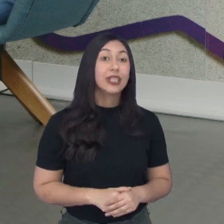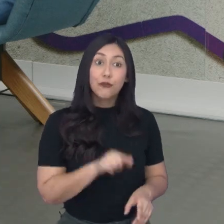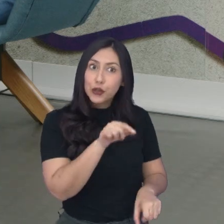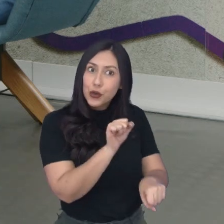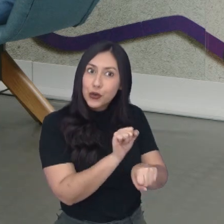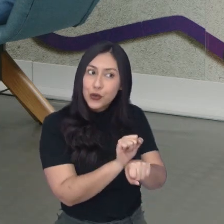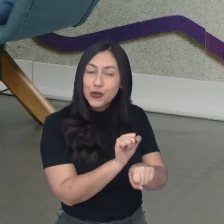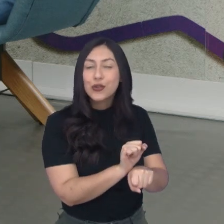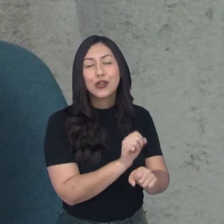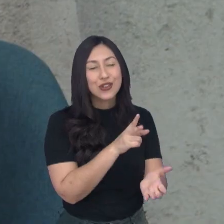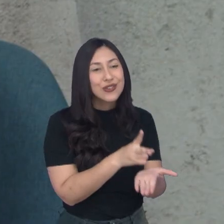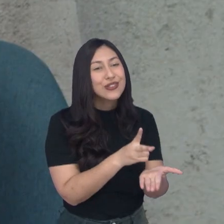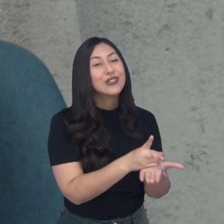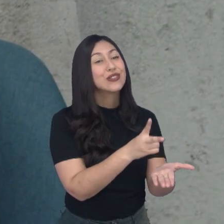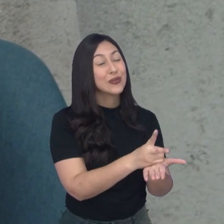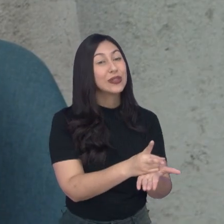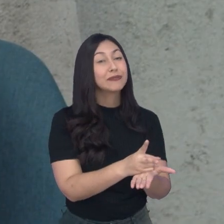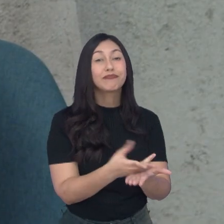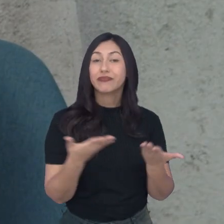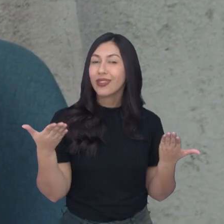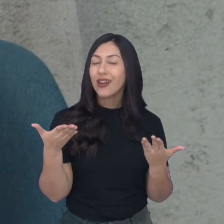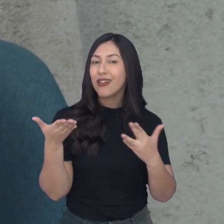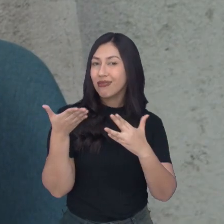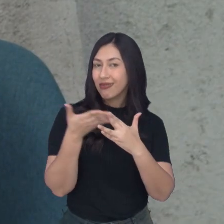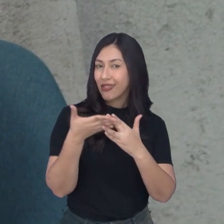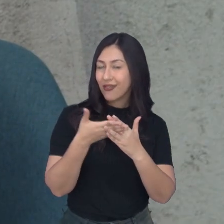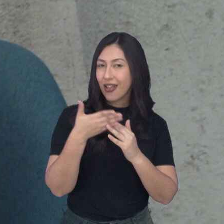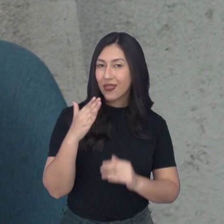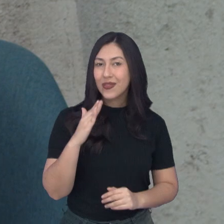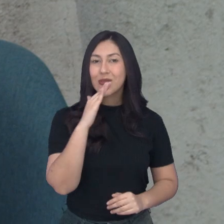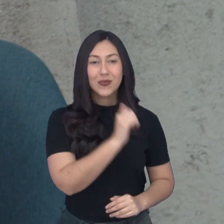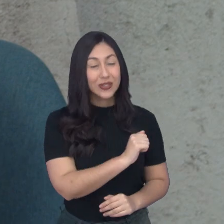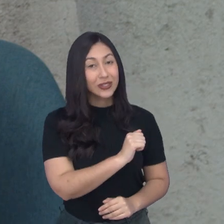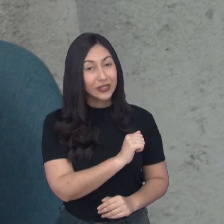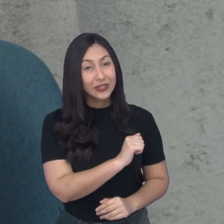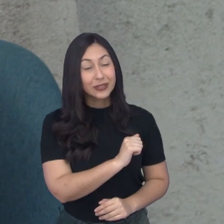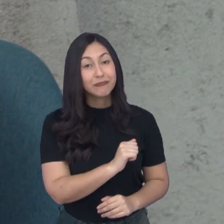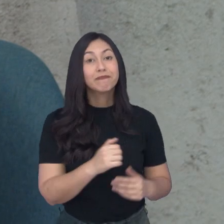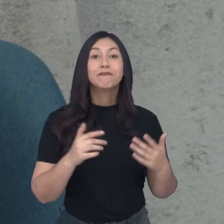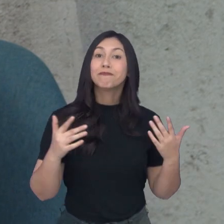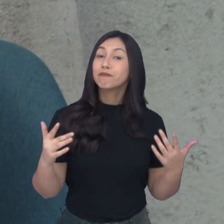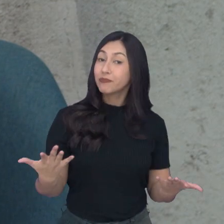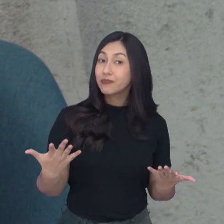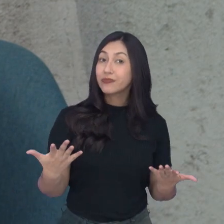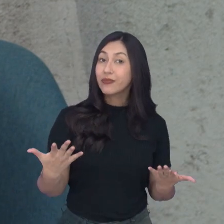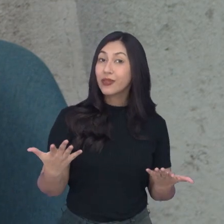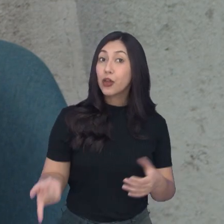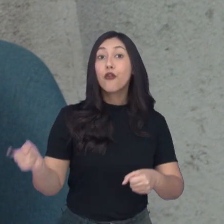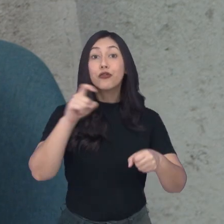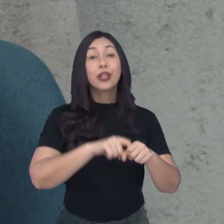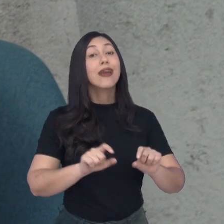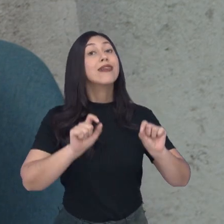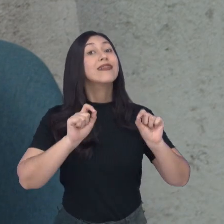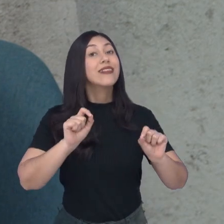continua com a gente aqui no terceiro bloco, viu? A gente vai fazer uma pequena pausa aqui novamente. E aí, para chamar quem no próximo bloco,